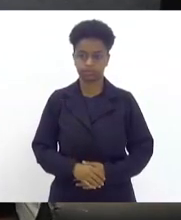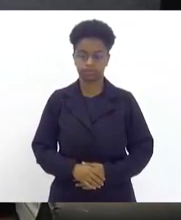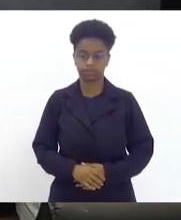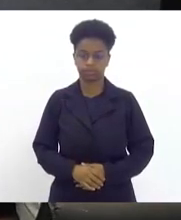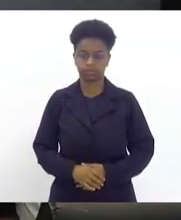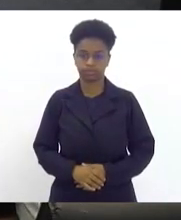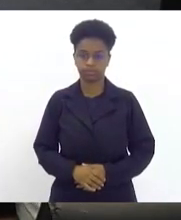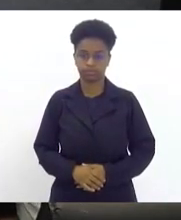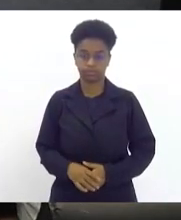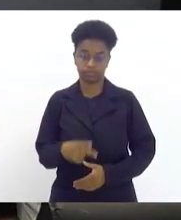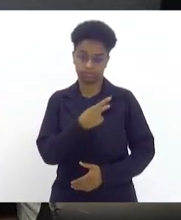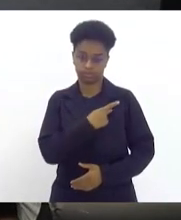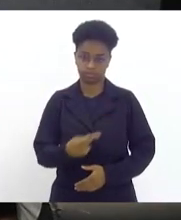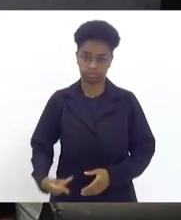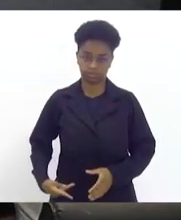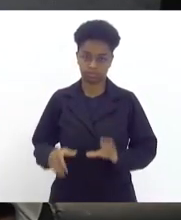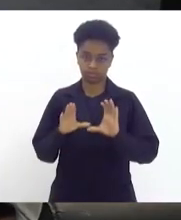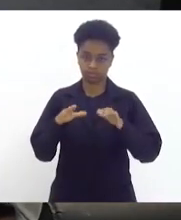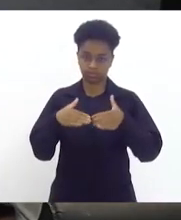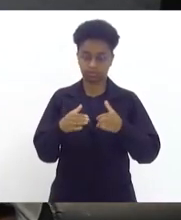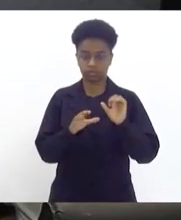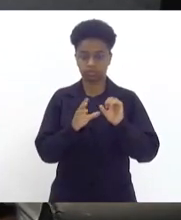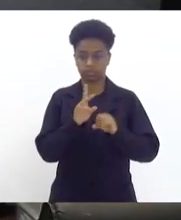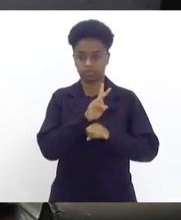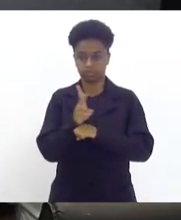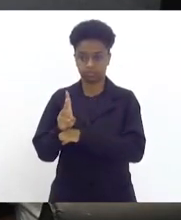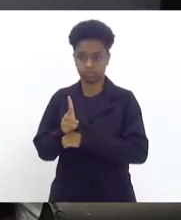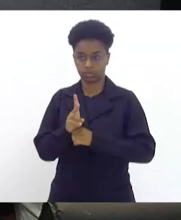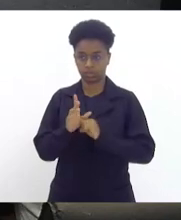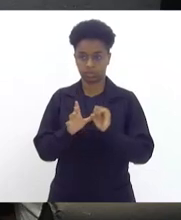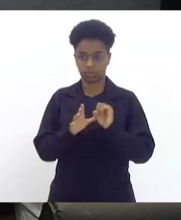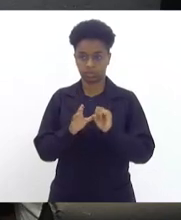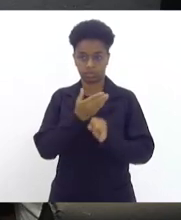presente comissão de segurança pública da Câmara de Vereadores